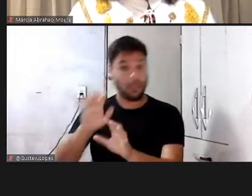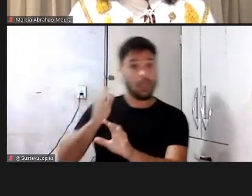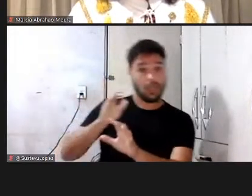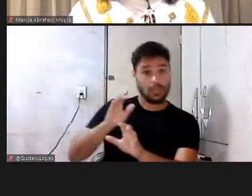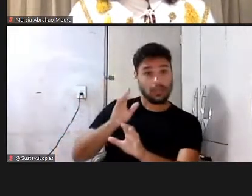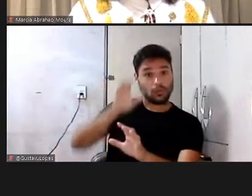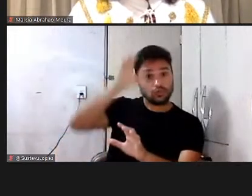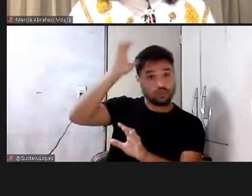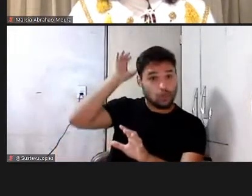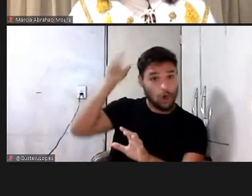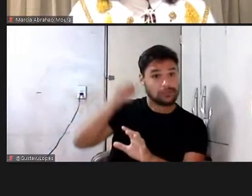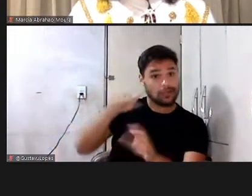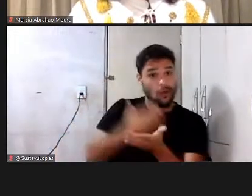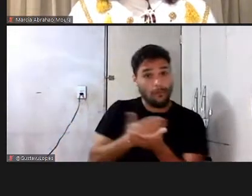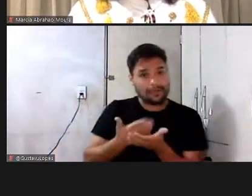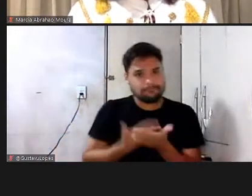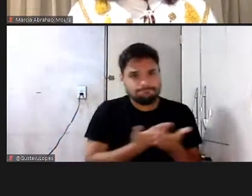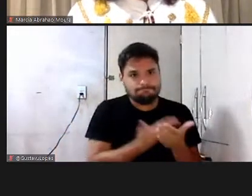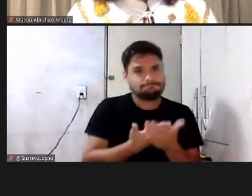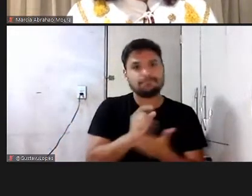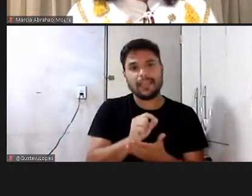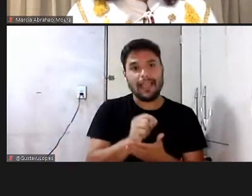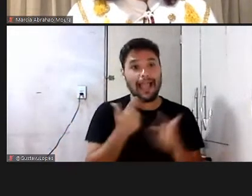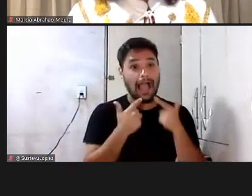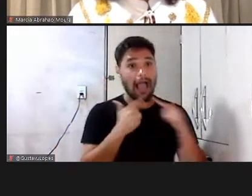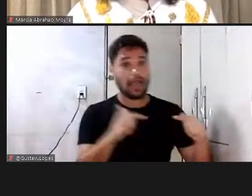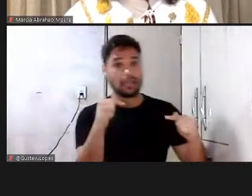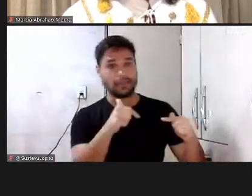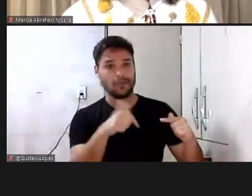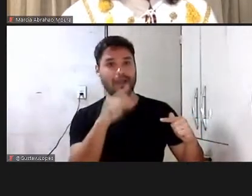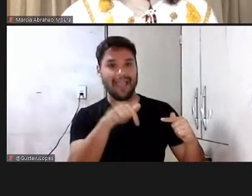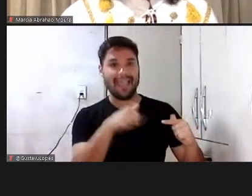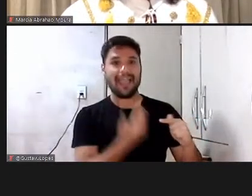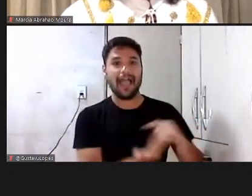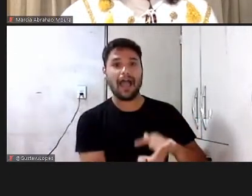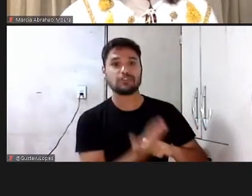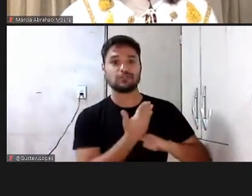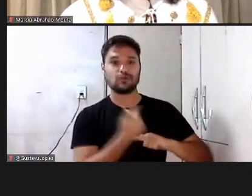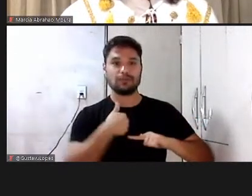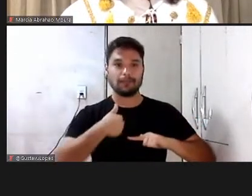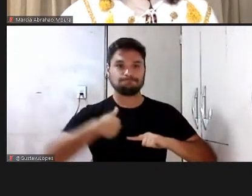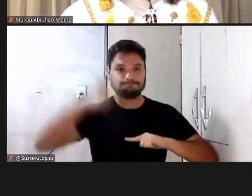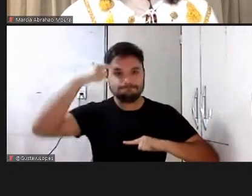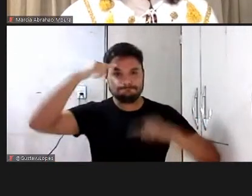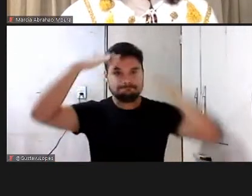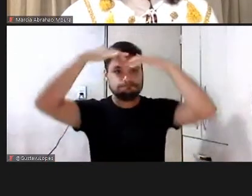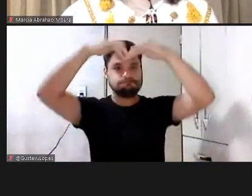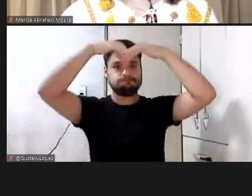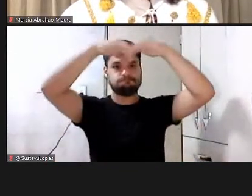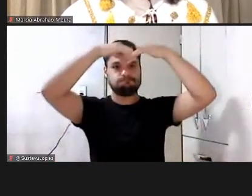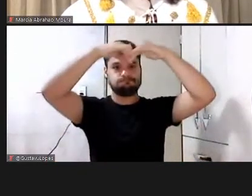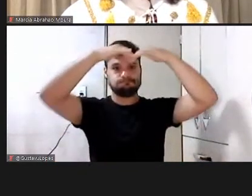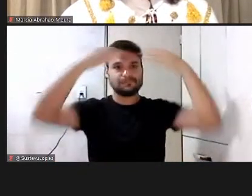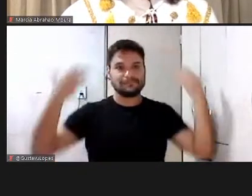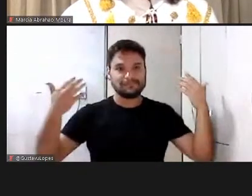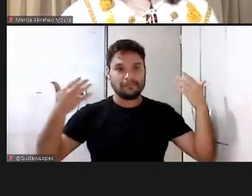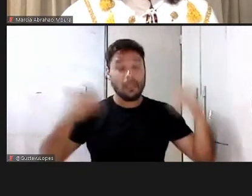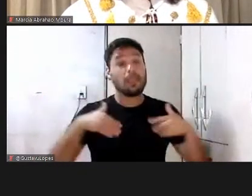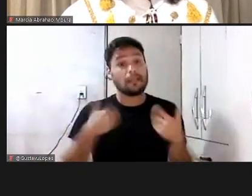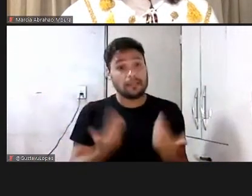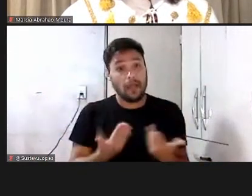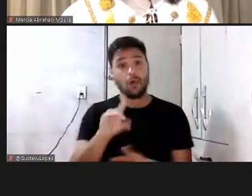inaugurada, em que a língua é identificada como fonte e formadora do pensamento. Nessa vertente,